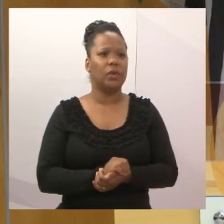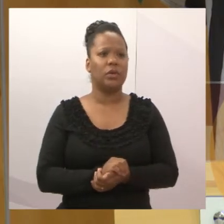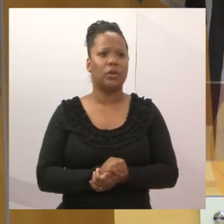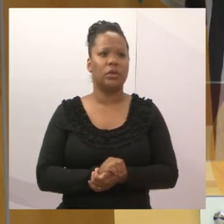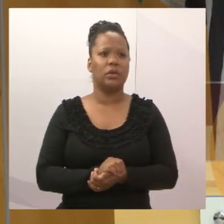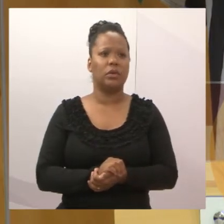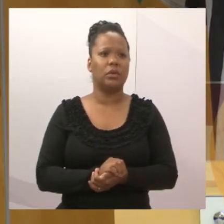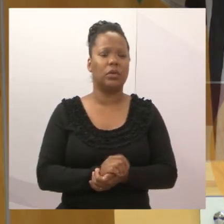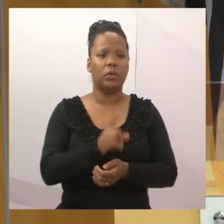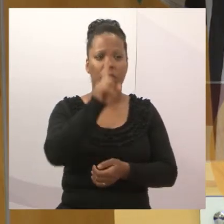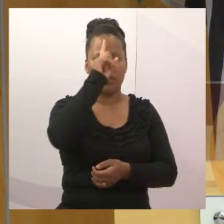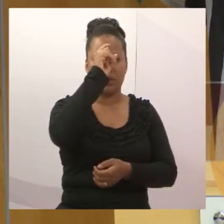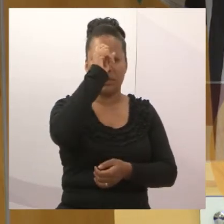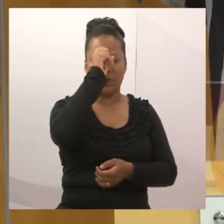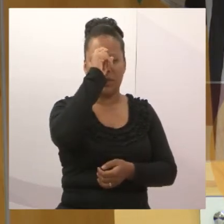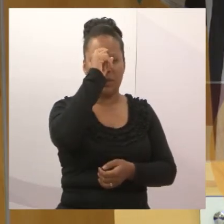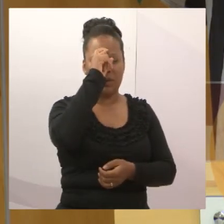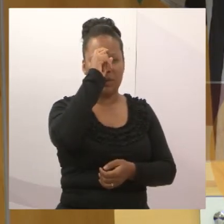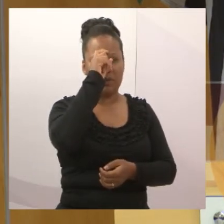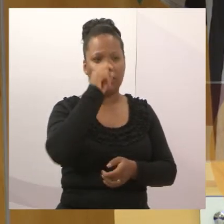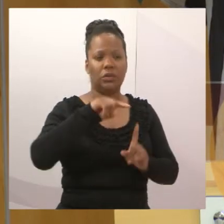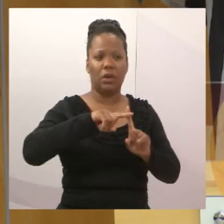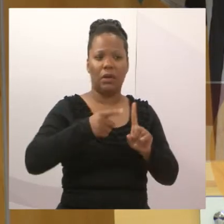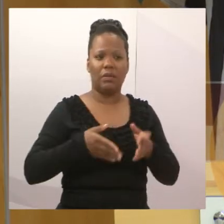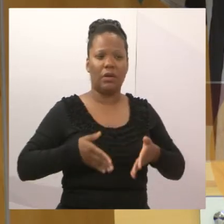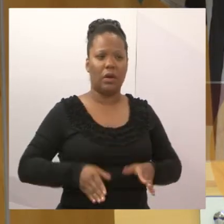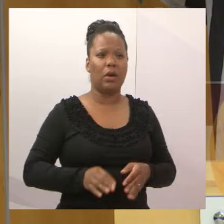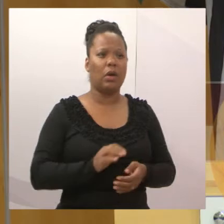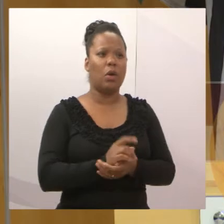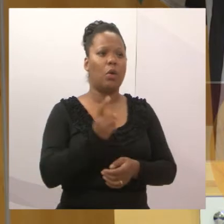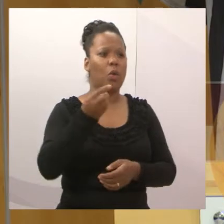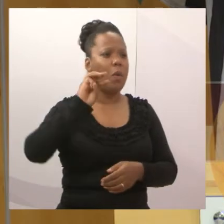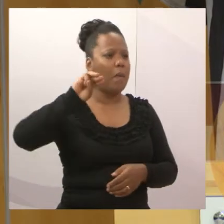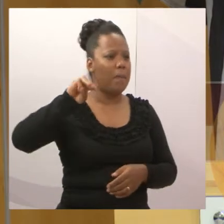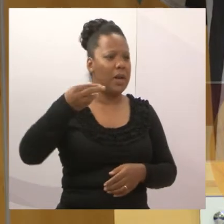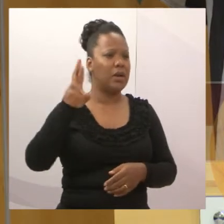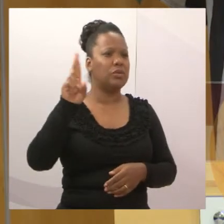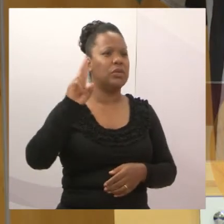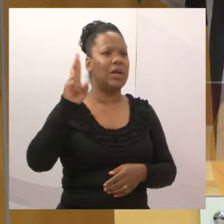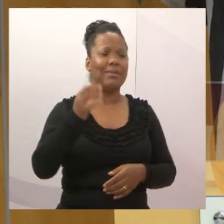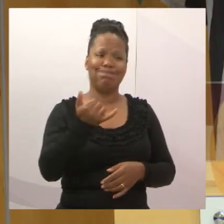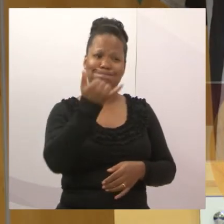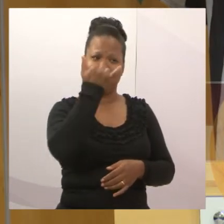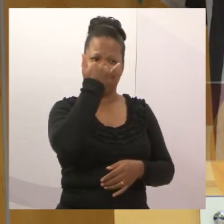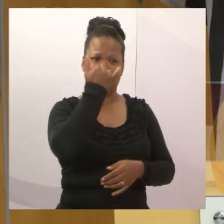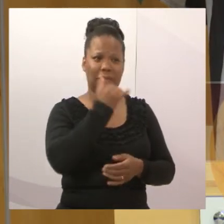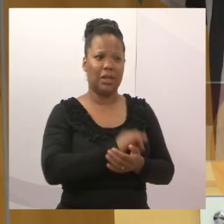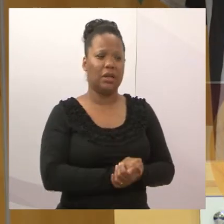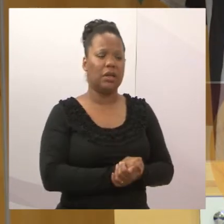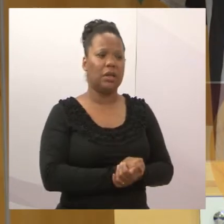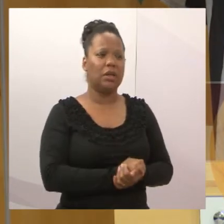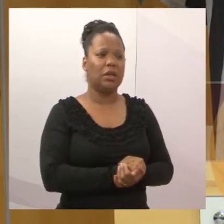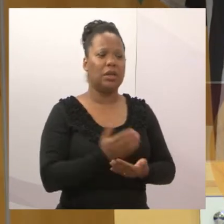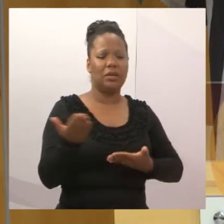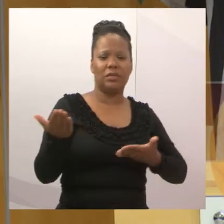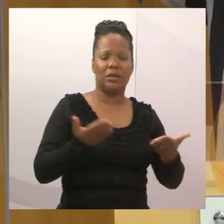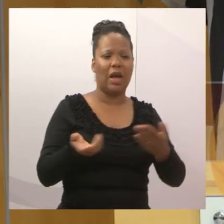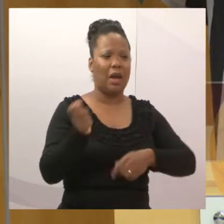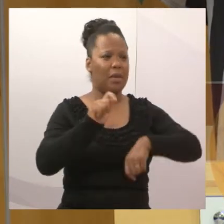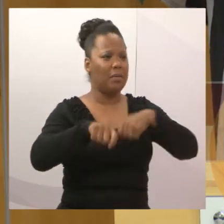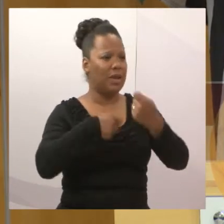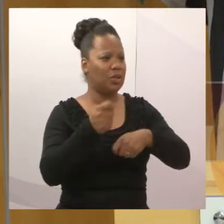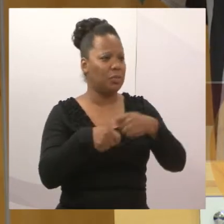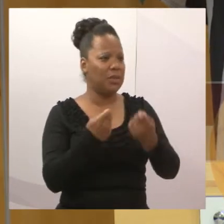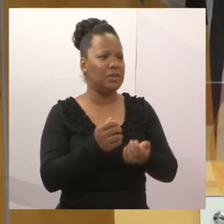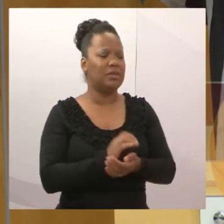pronto-socorro obstétrico, ele dá um prejuízo de mais de R$1 milhão para o hospital, que tira de outras receitas para estar